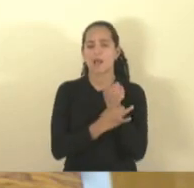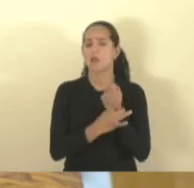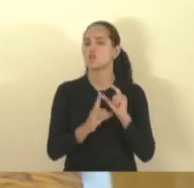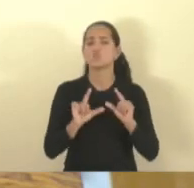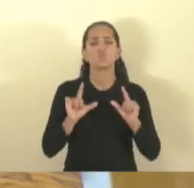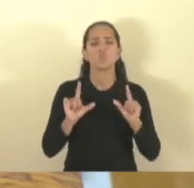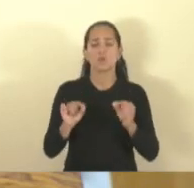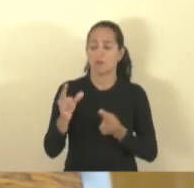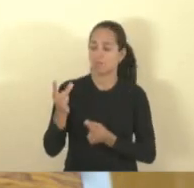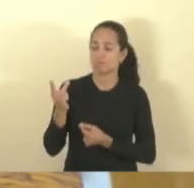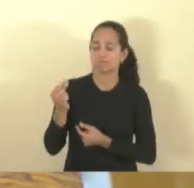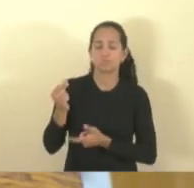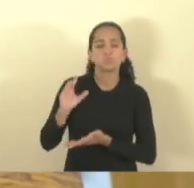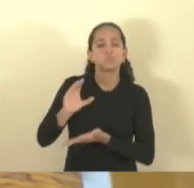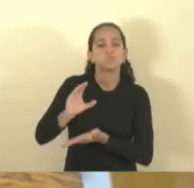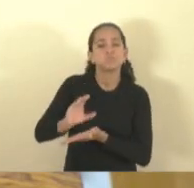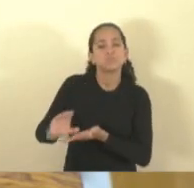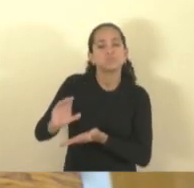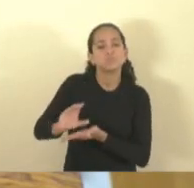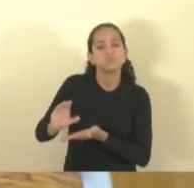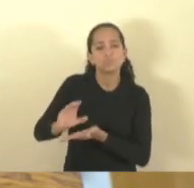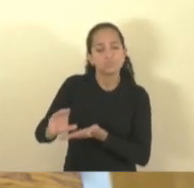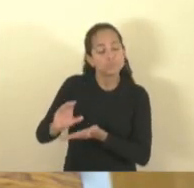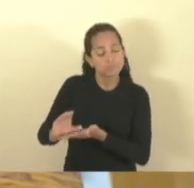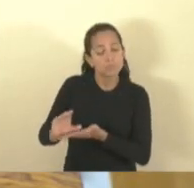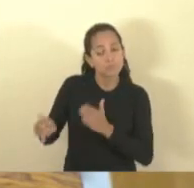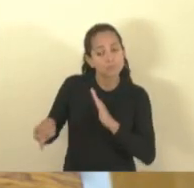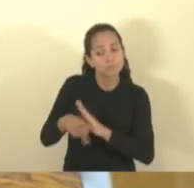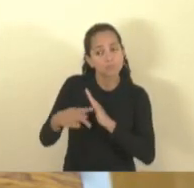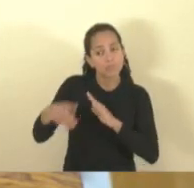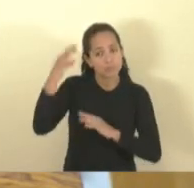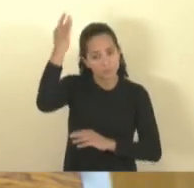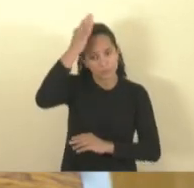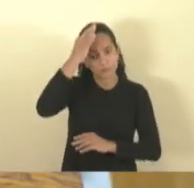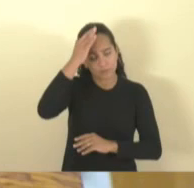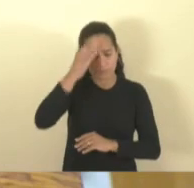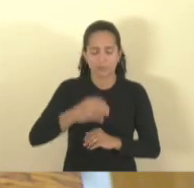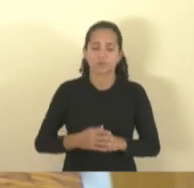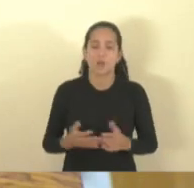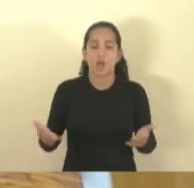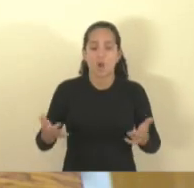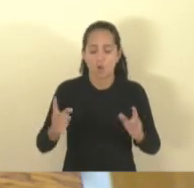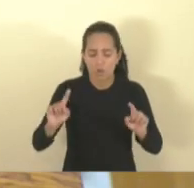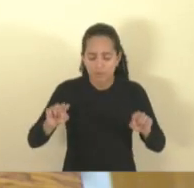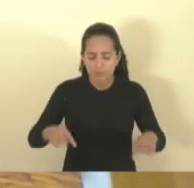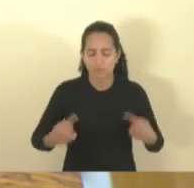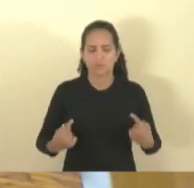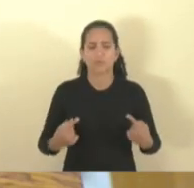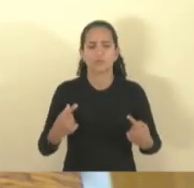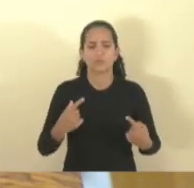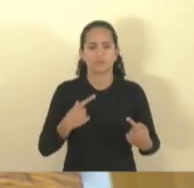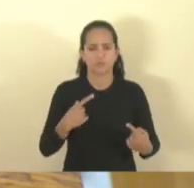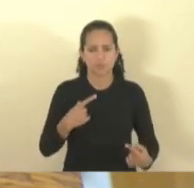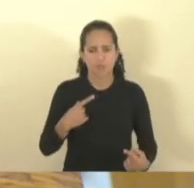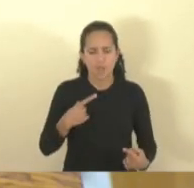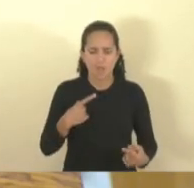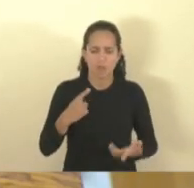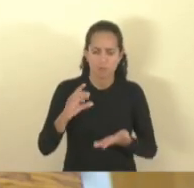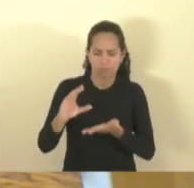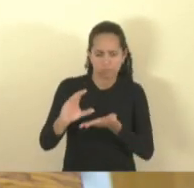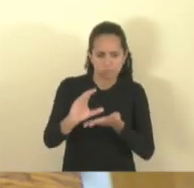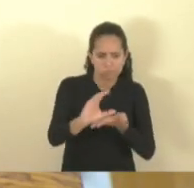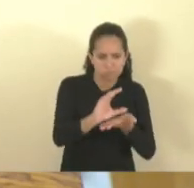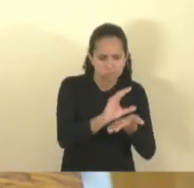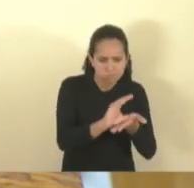e nós agora temos o desafio de gerir os recursos que